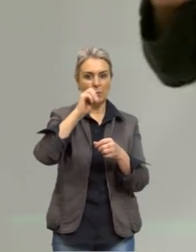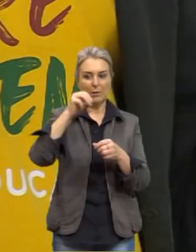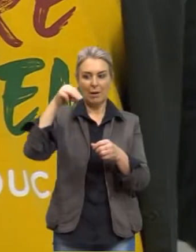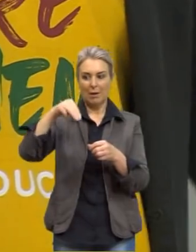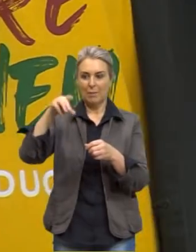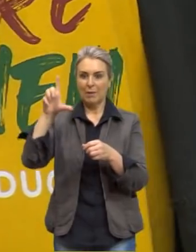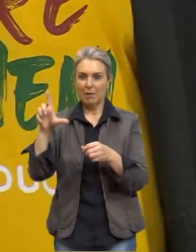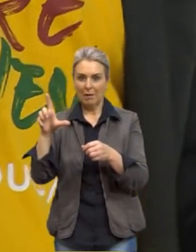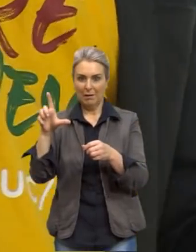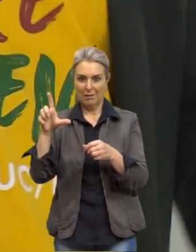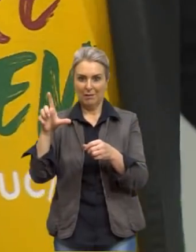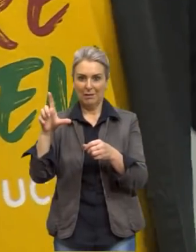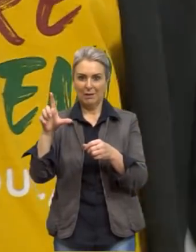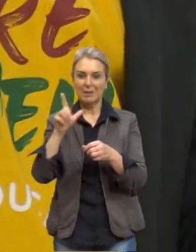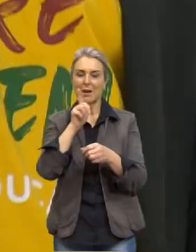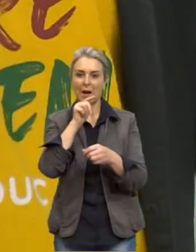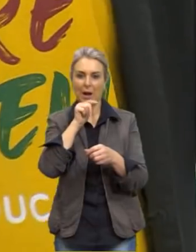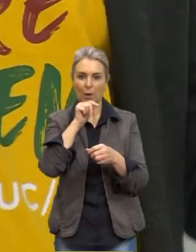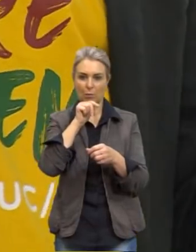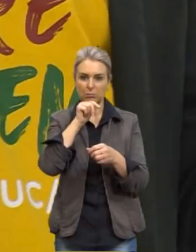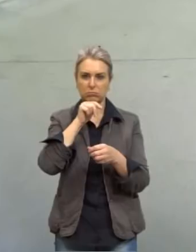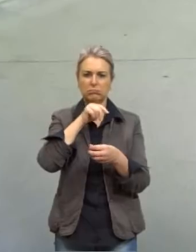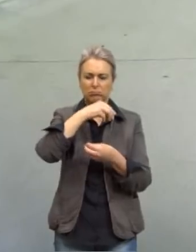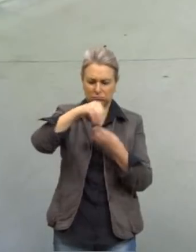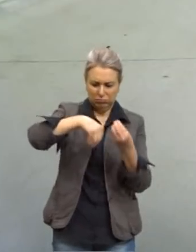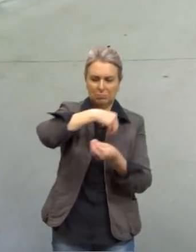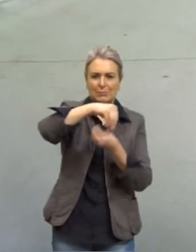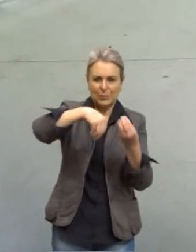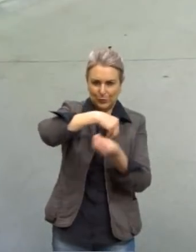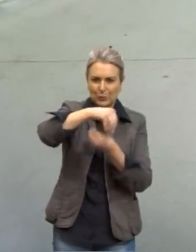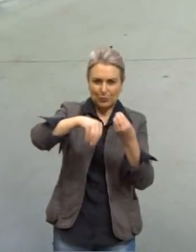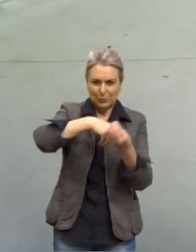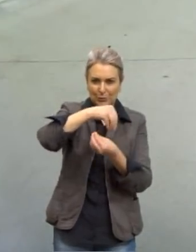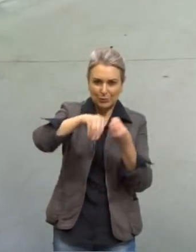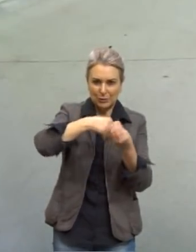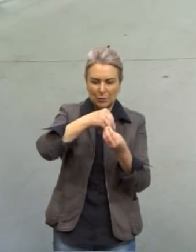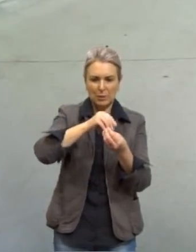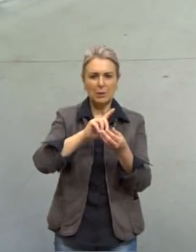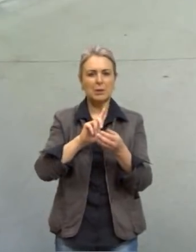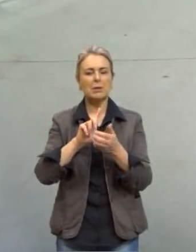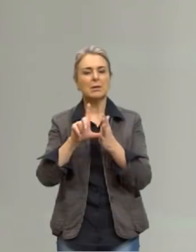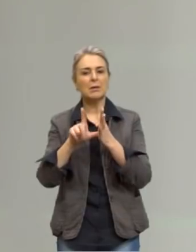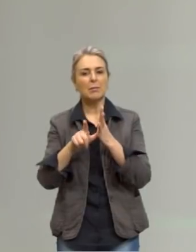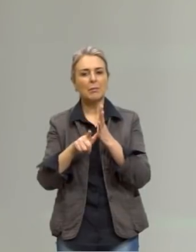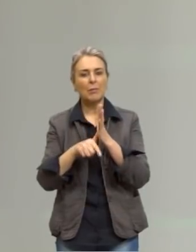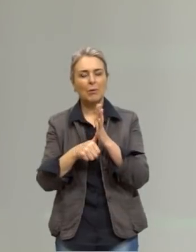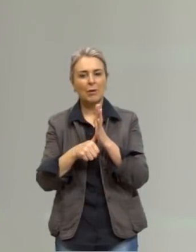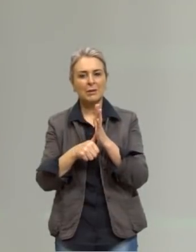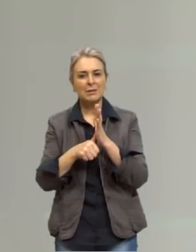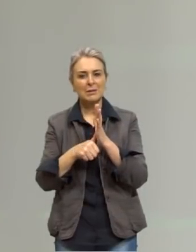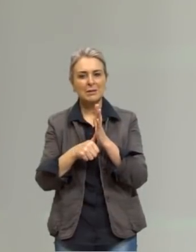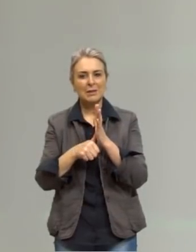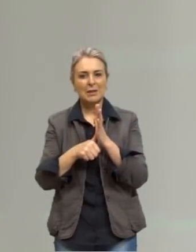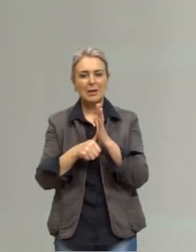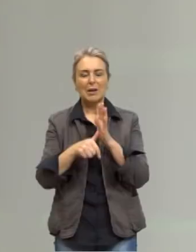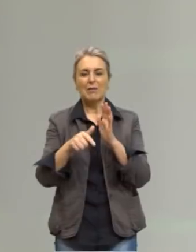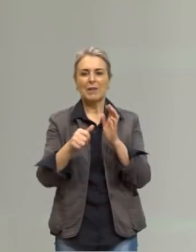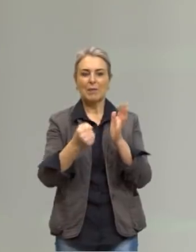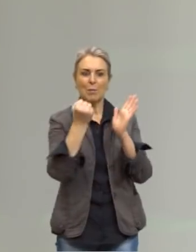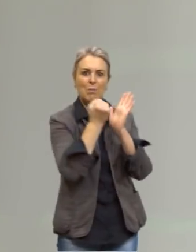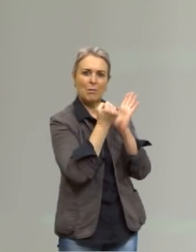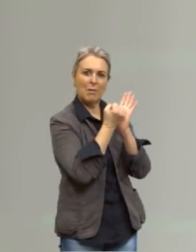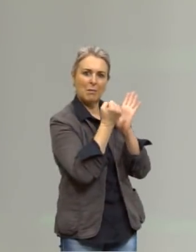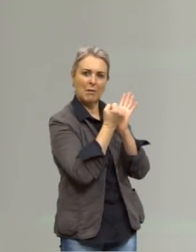de água formando sem em um agito os dois né e depois disso eu vou ver uma marcação